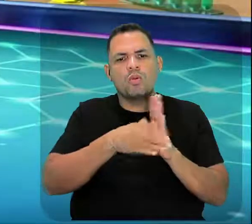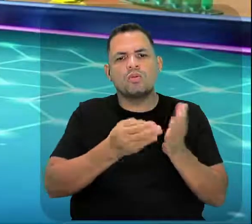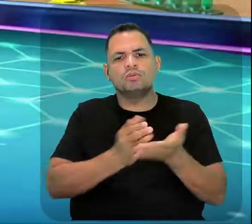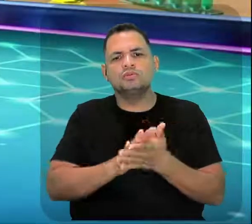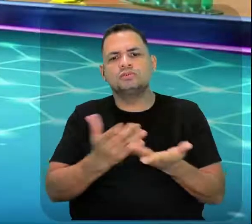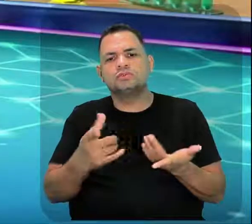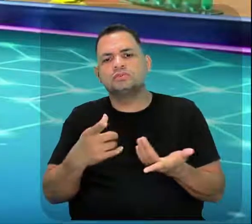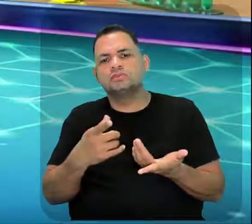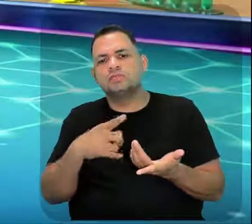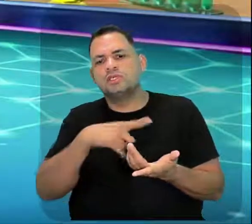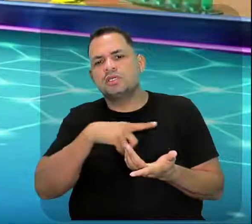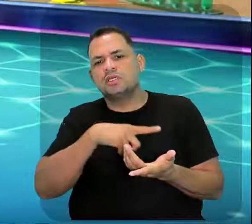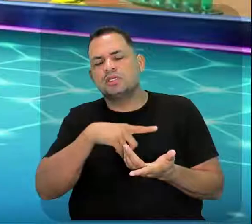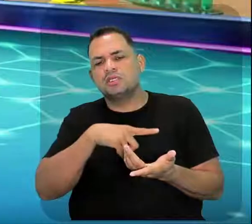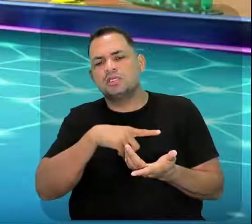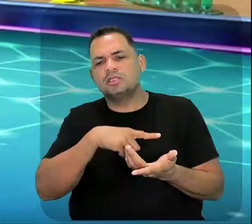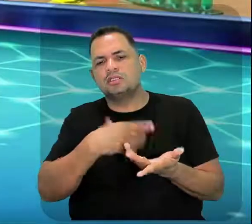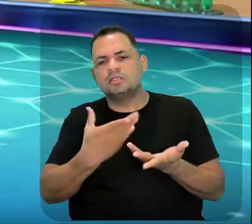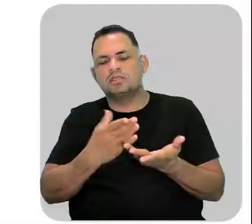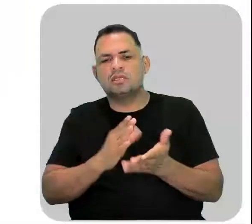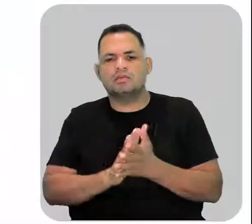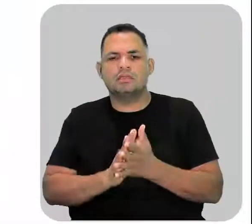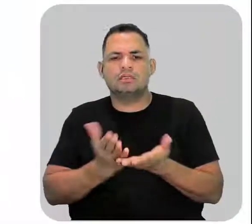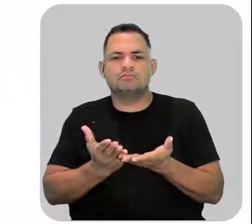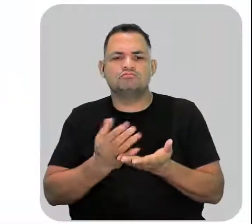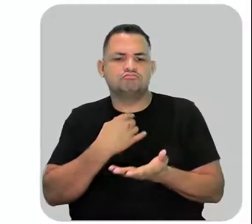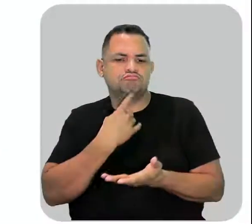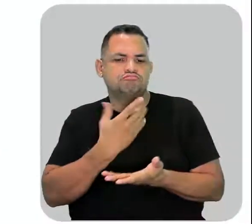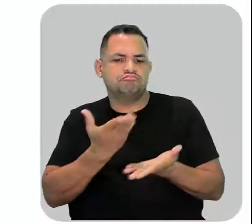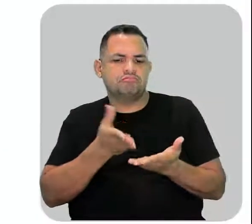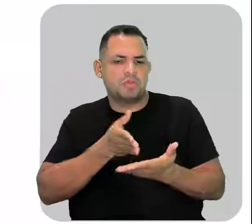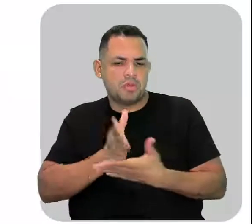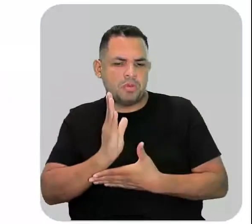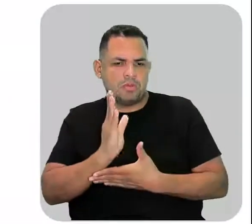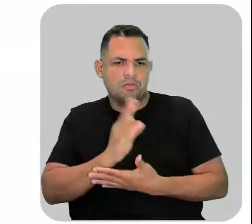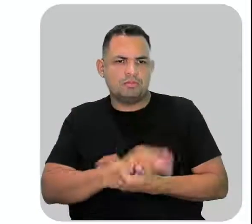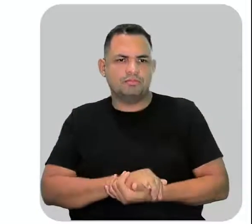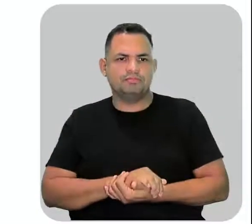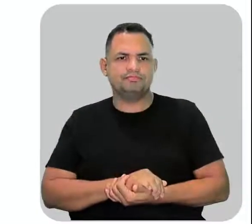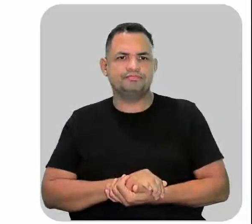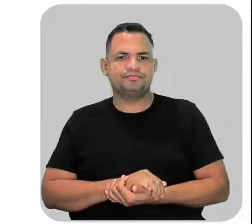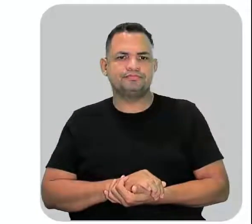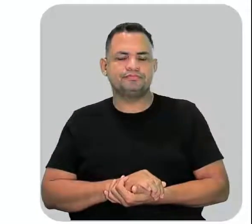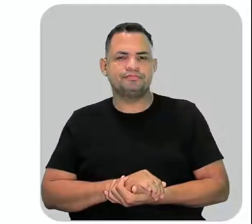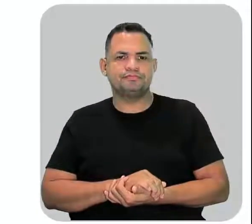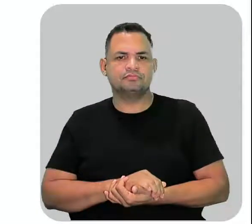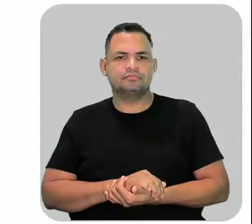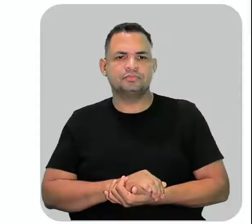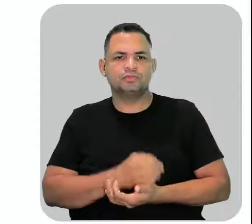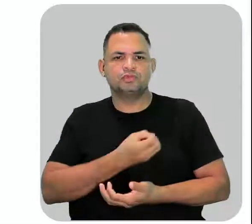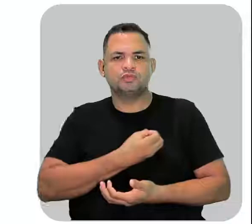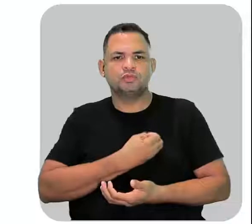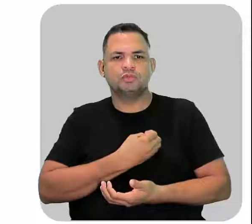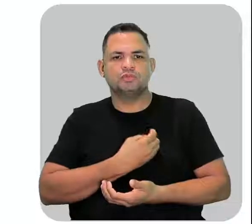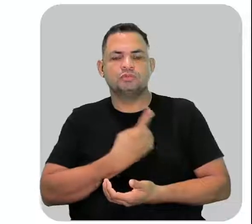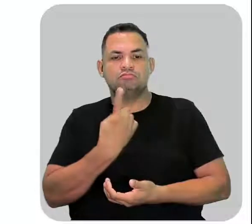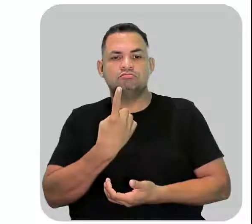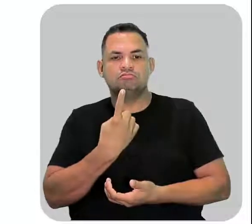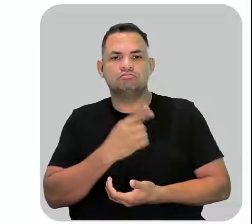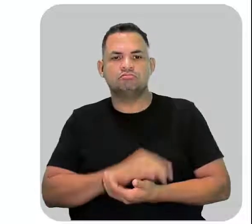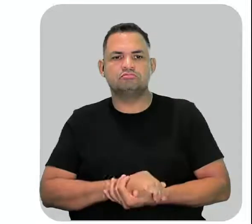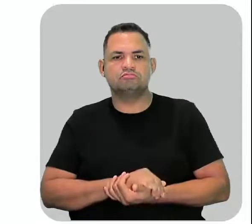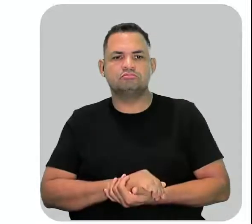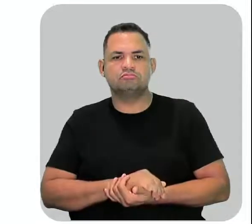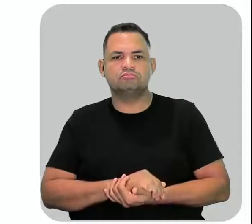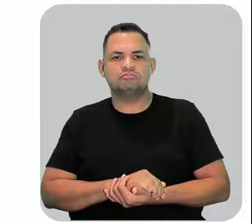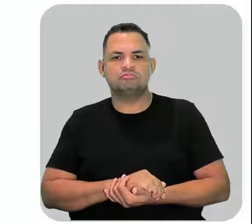tirar as possíveis dúvidas que surgiram nesse caminho. Então, vamos lá. Como questão número 1, nós temos